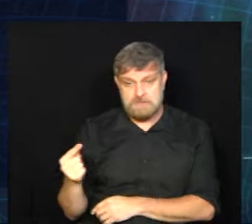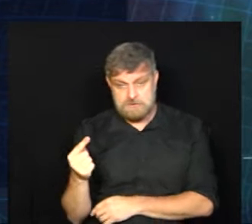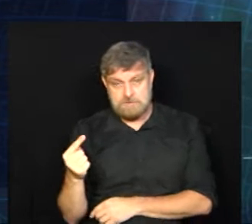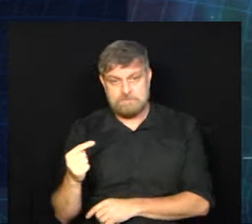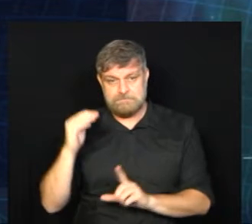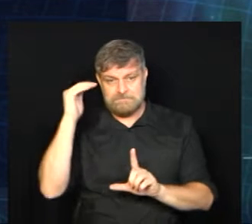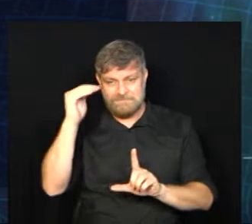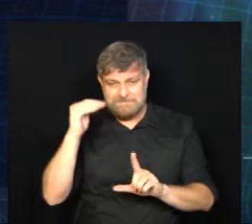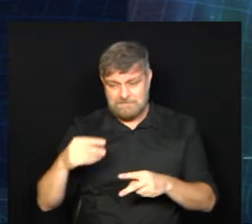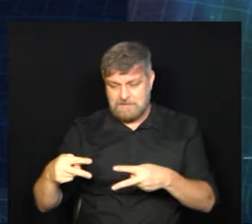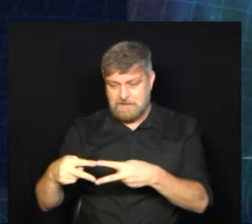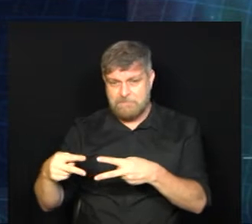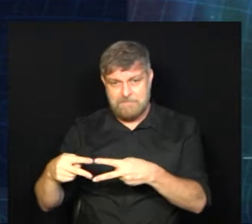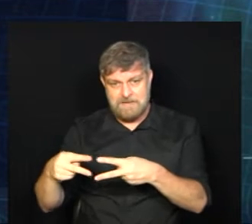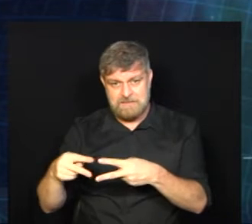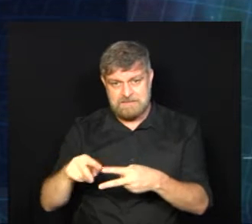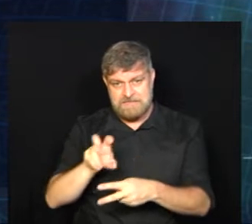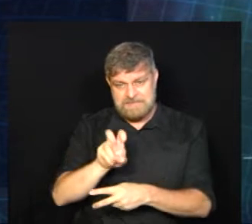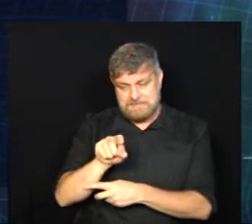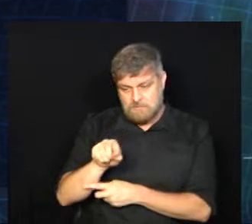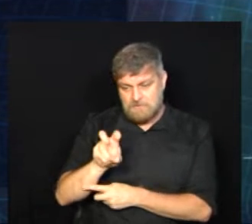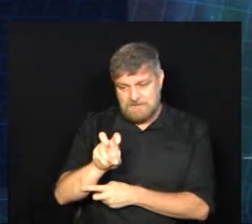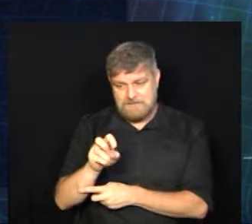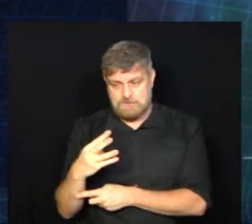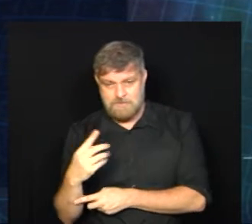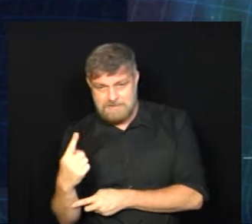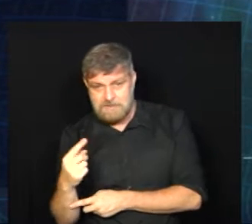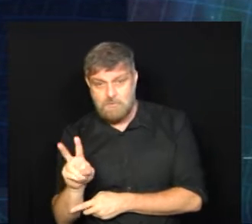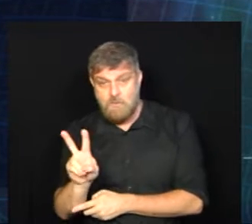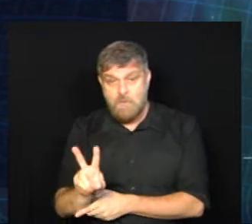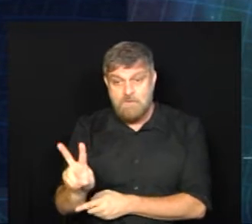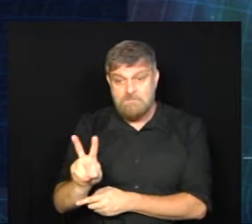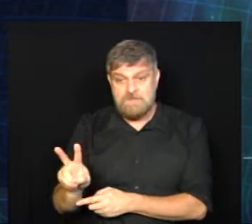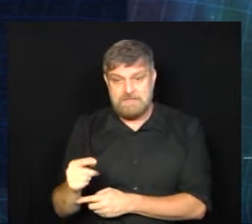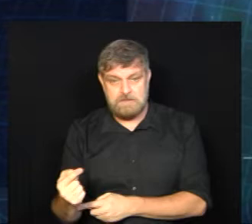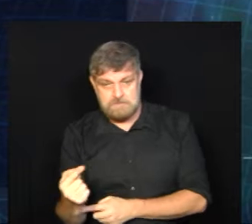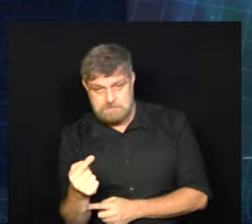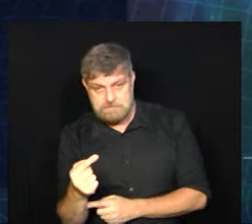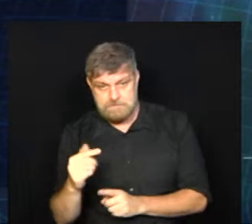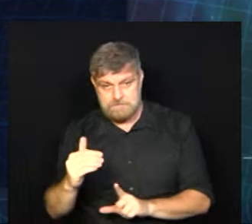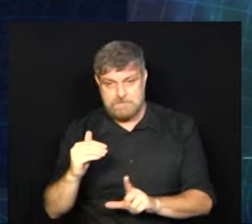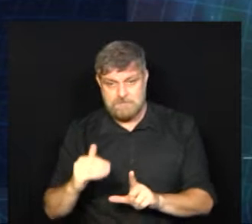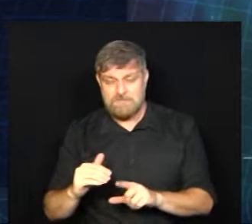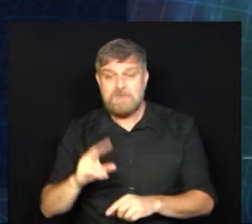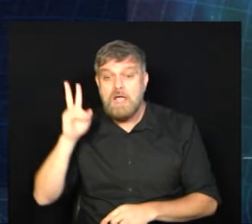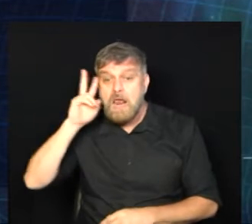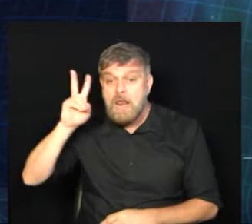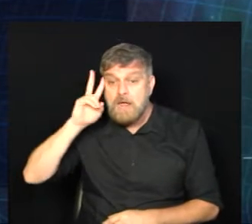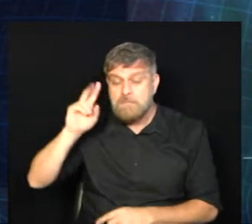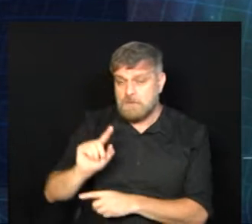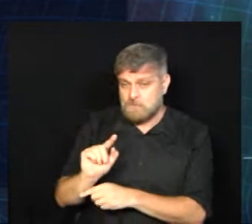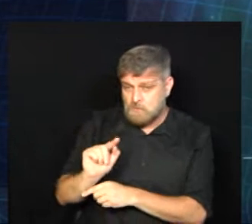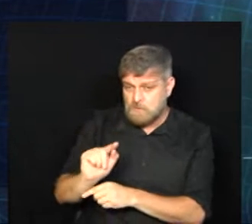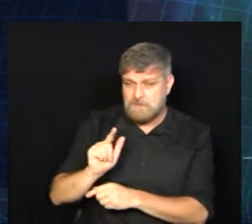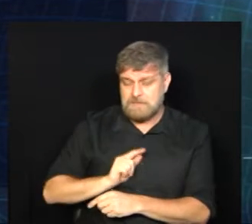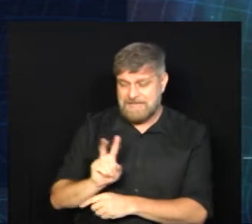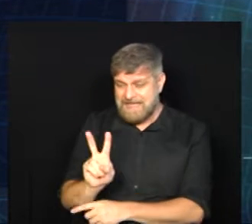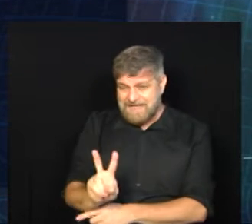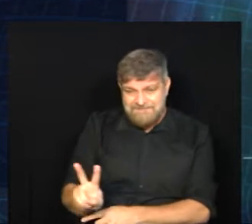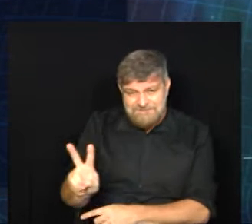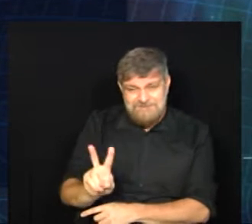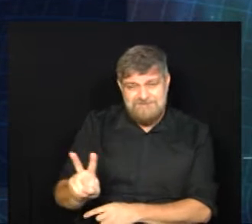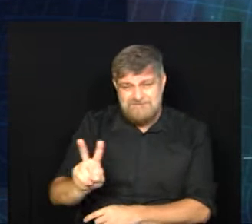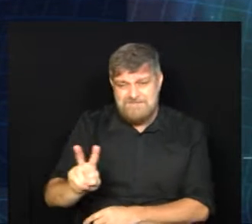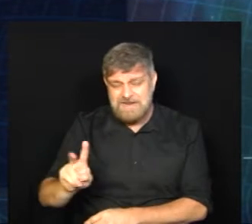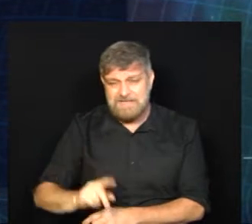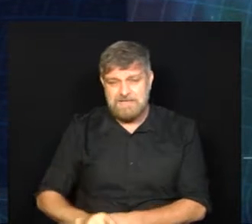6.762, Paulínia, 5.541, em Valinhos, 5.198. Lembrando que Valinhos, que foi a cidade